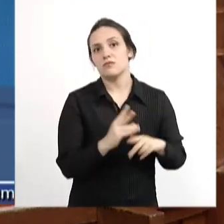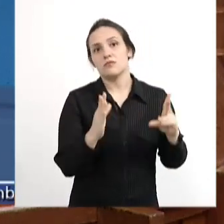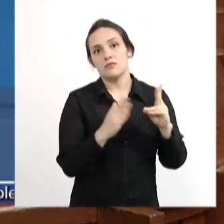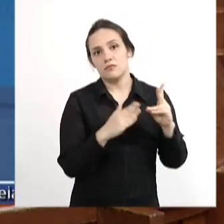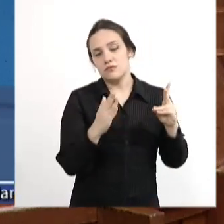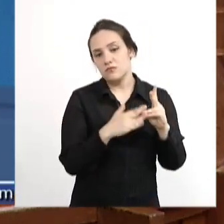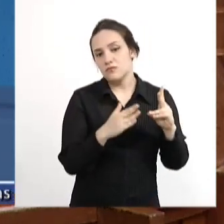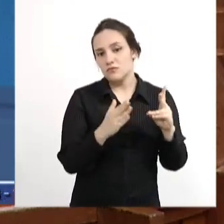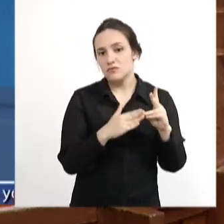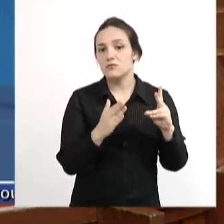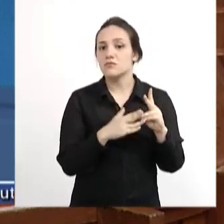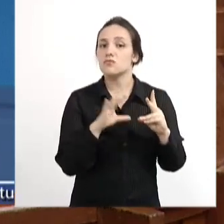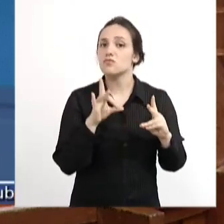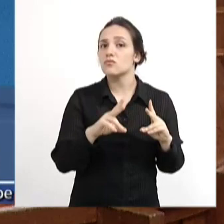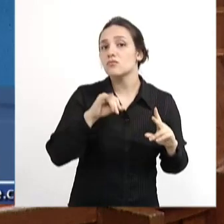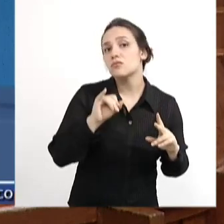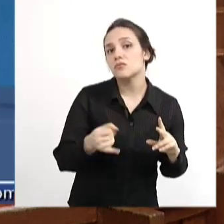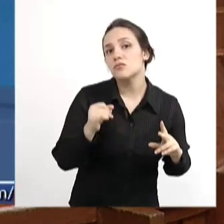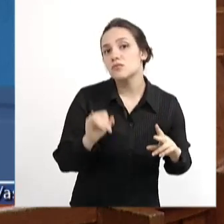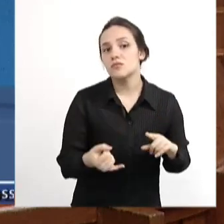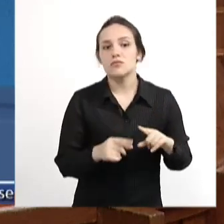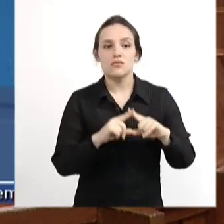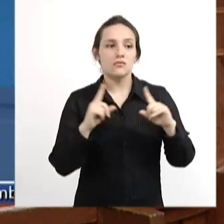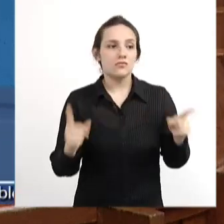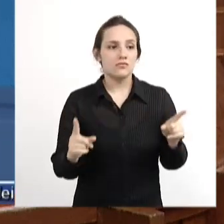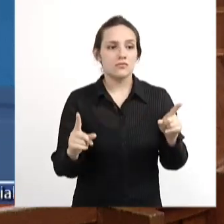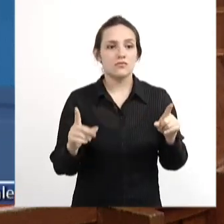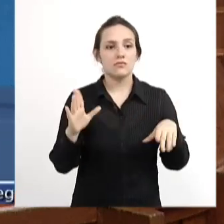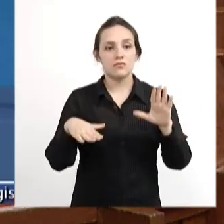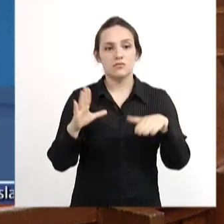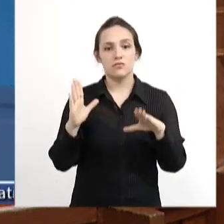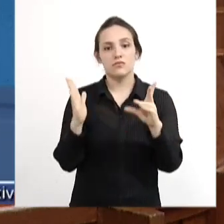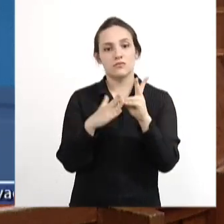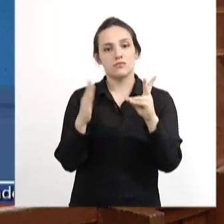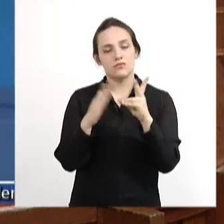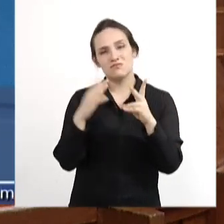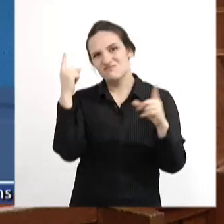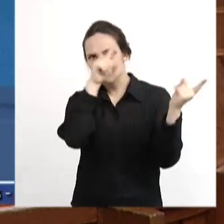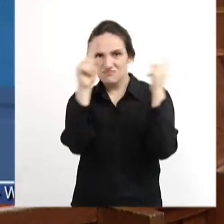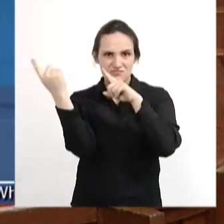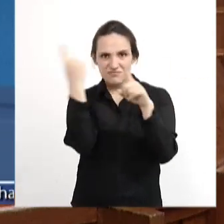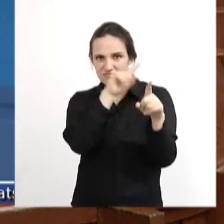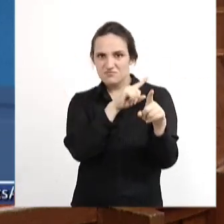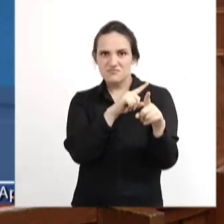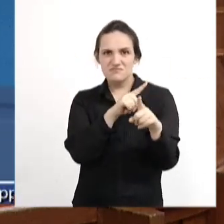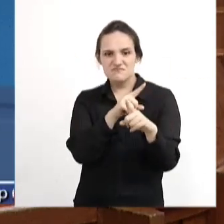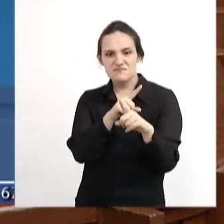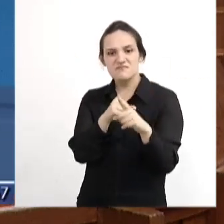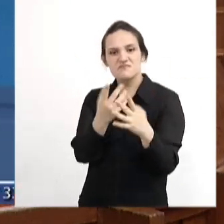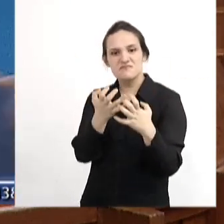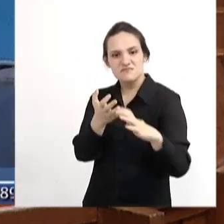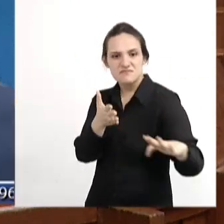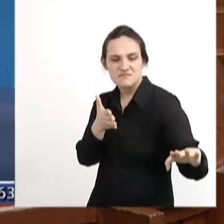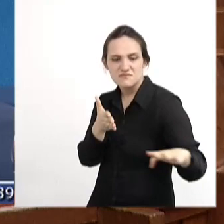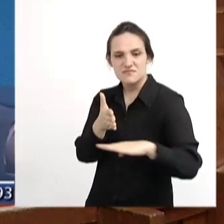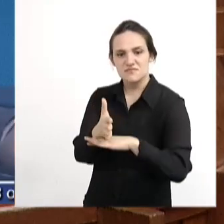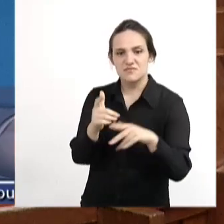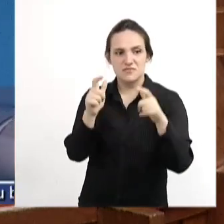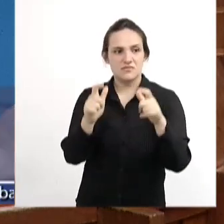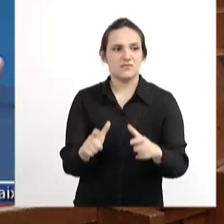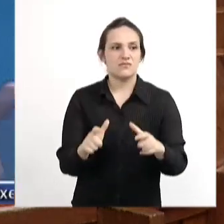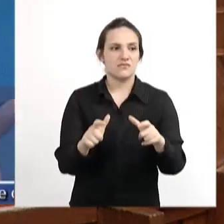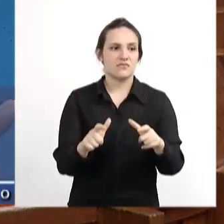Ele está criando um pretexto para que o governo federal aumente o seu patrimônio, aumente a sua terra para o índio